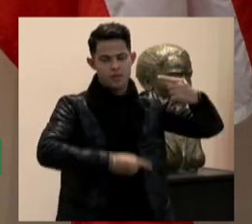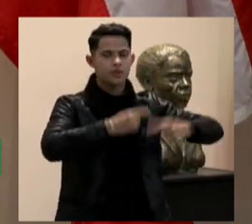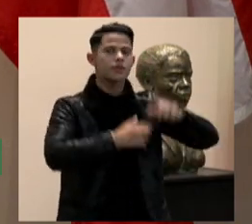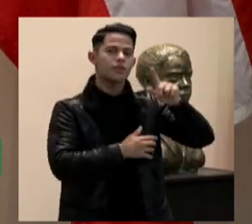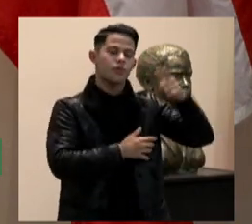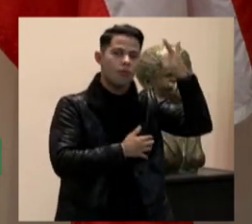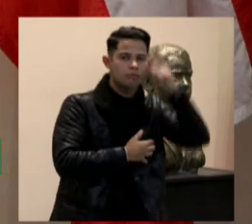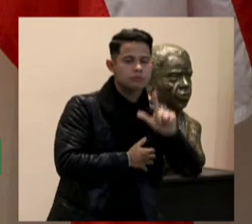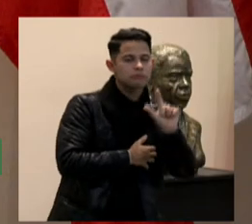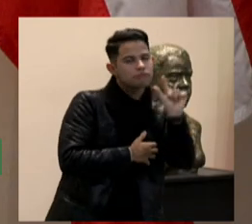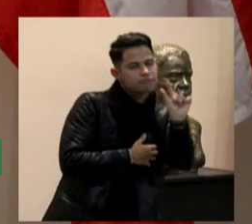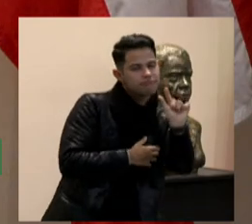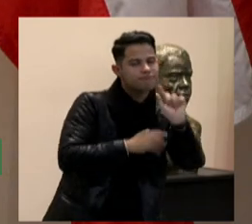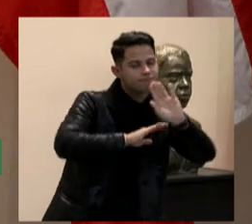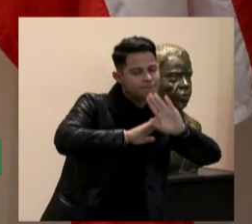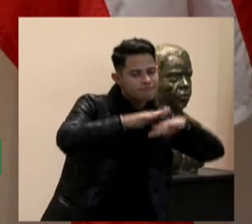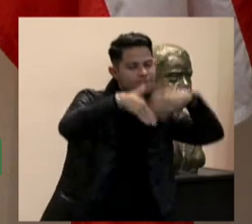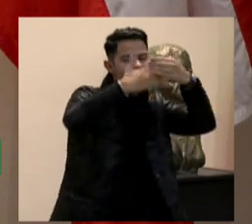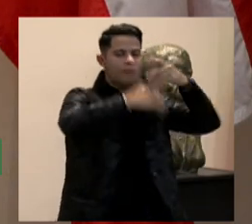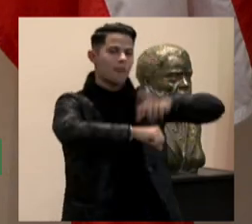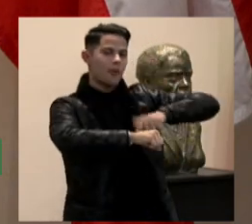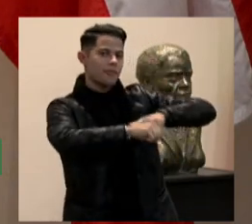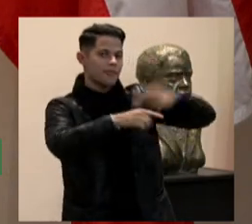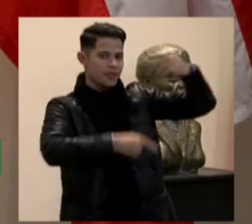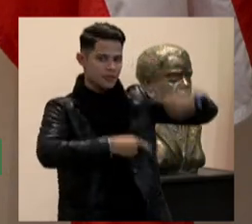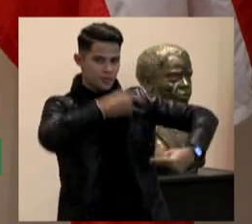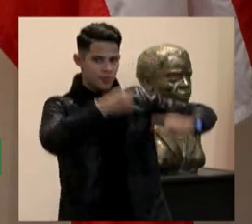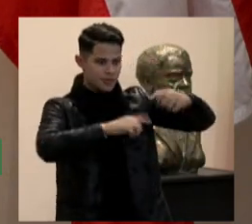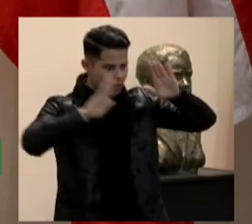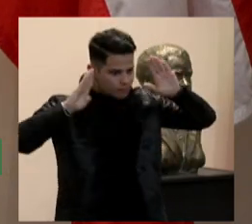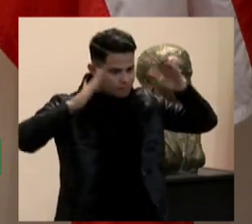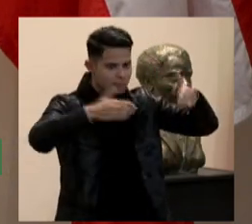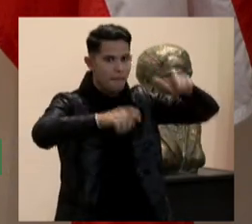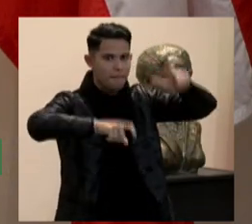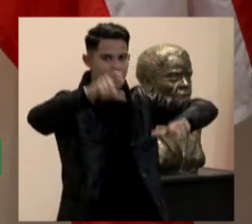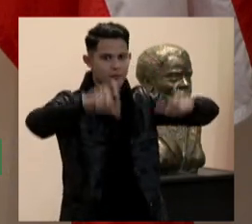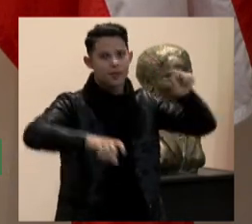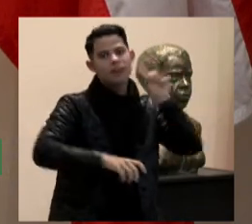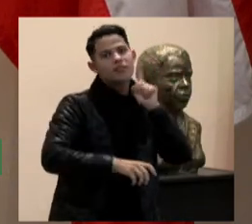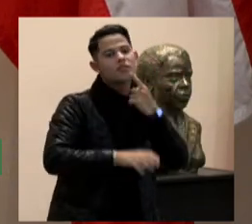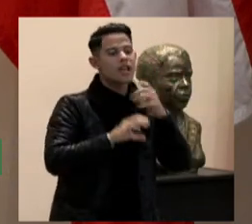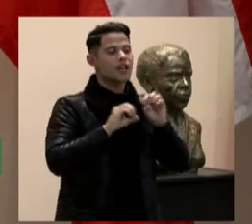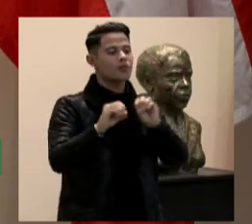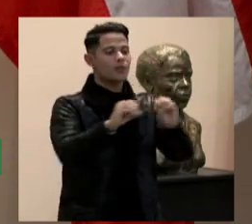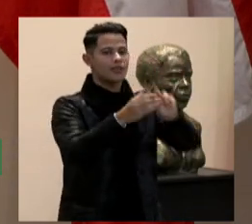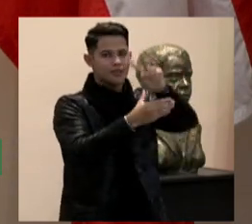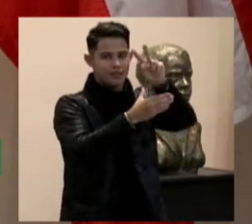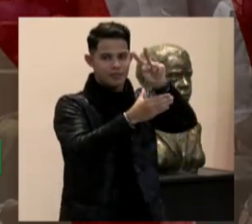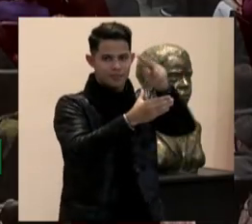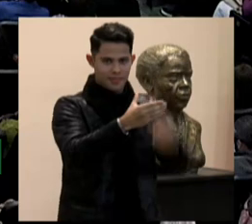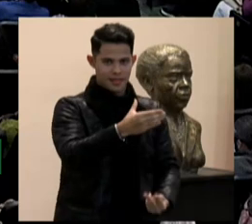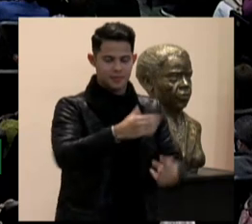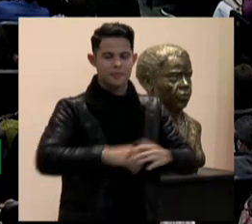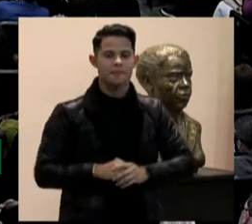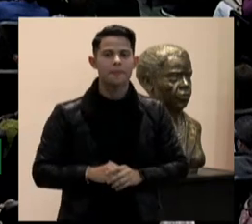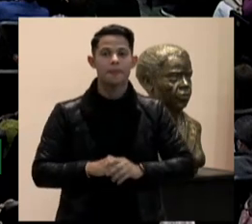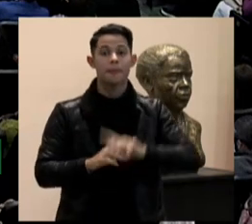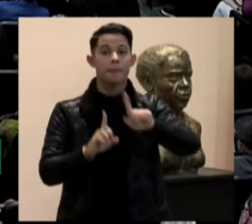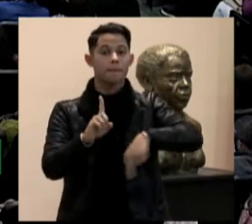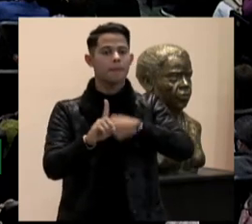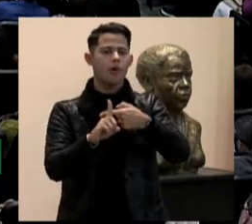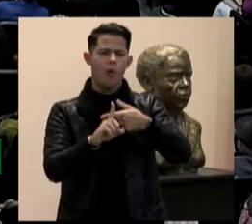um pouco aí, nessa discussão. Bom, ontem nós tivemos o novo PL